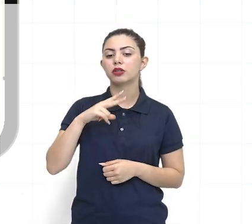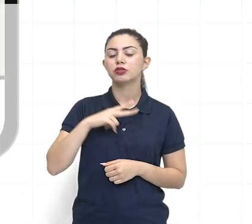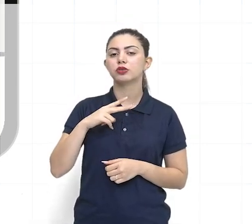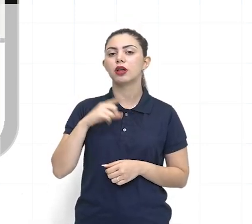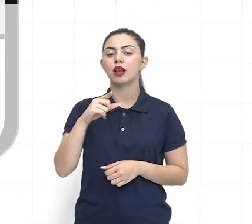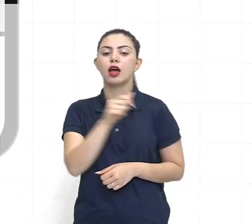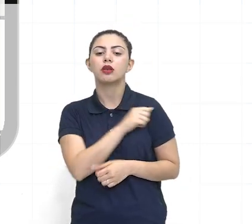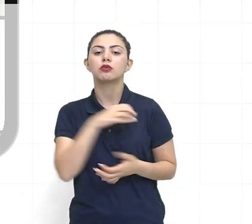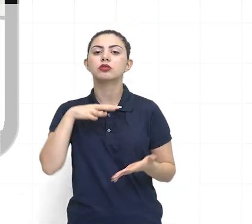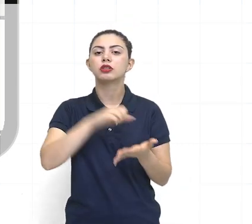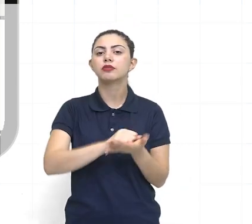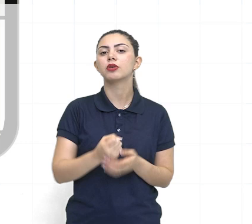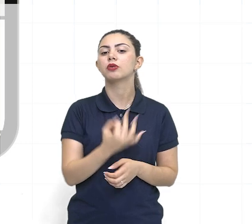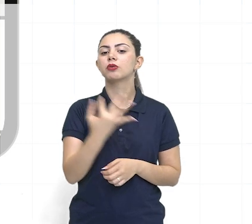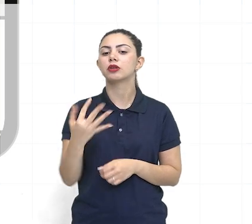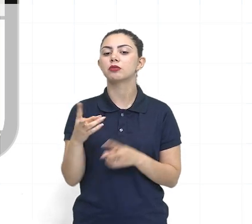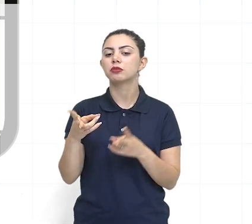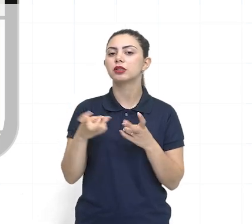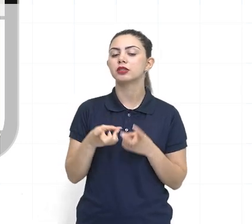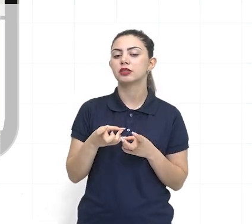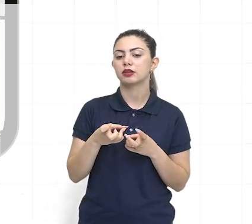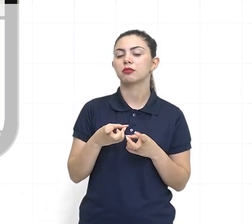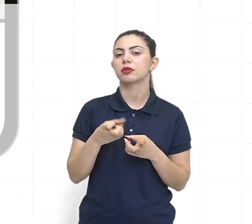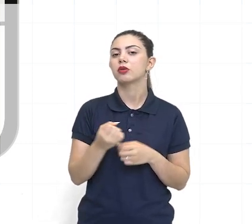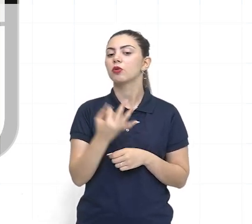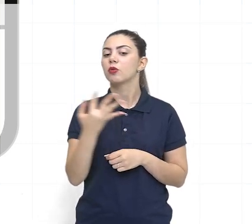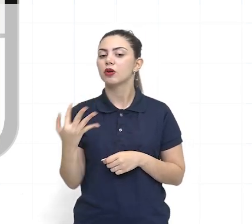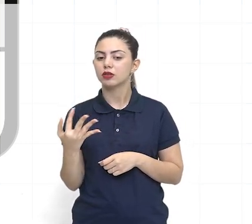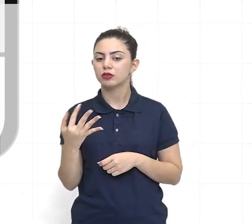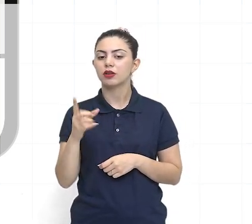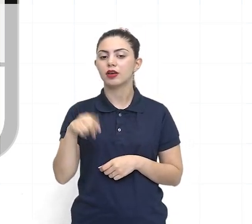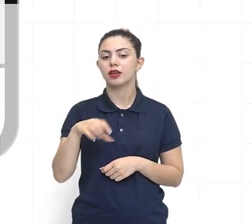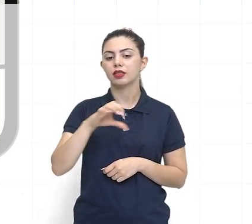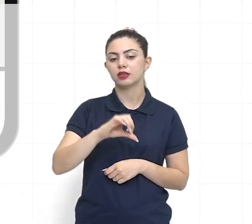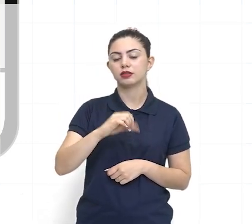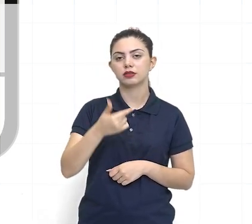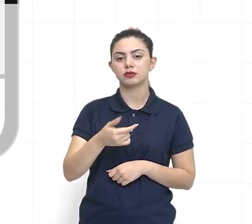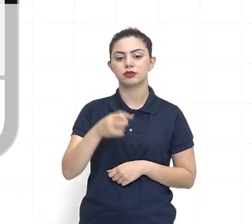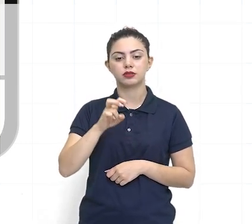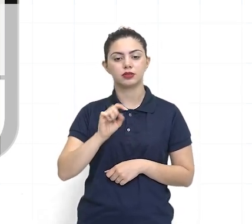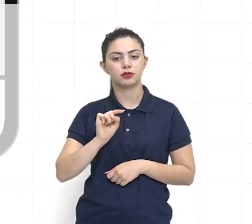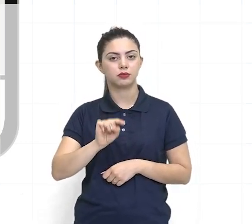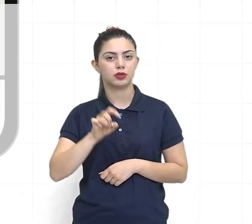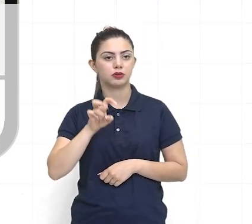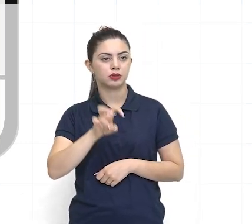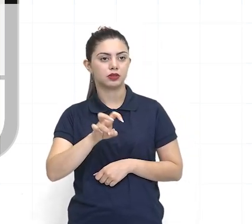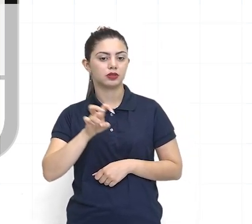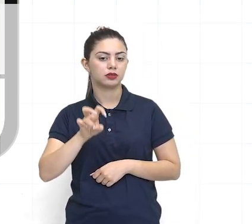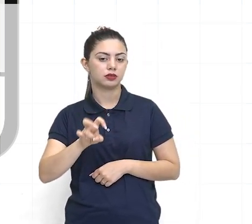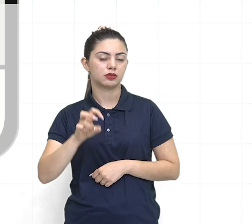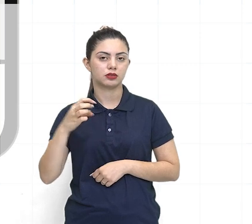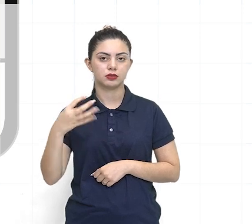se inscreveram? Veja que o numeral está quantificando. Nós temos